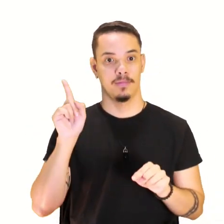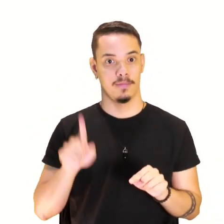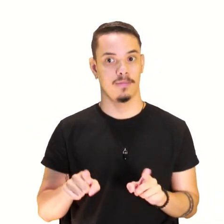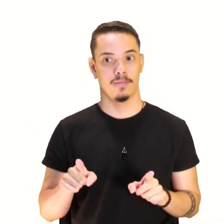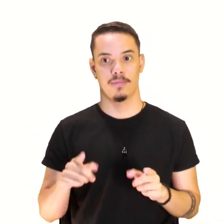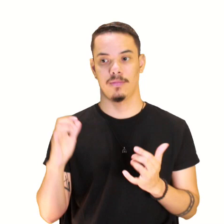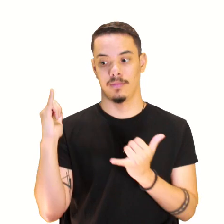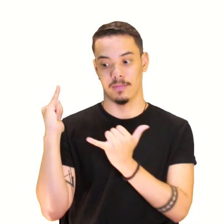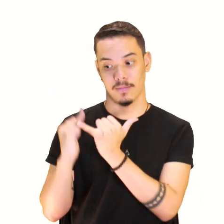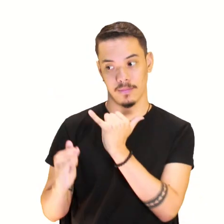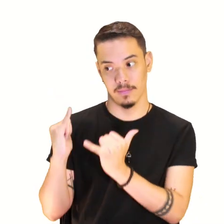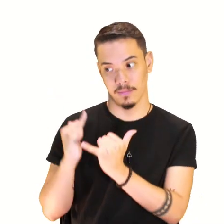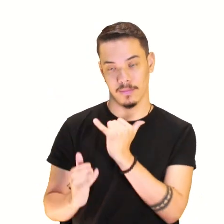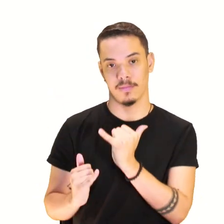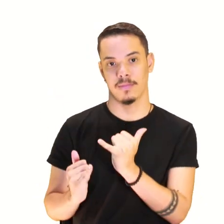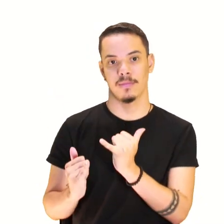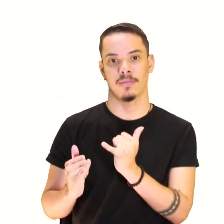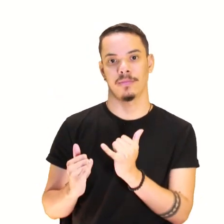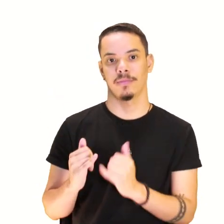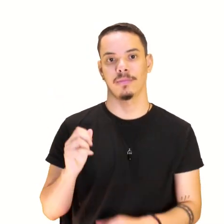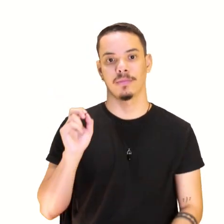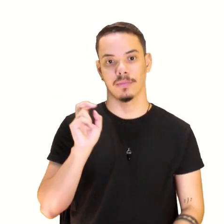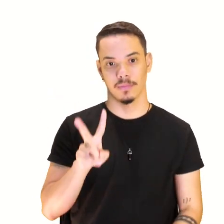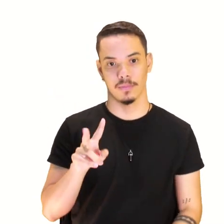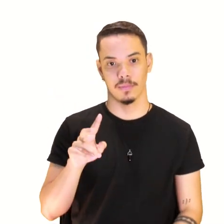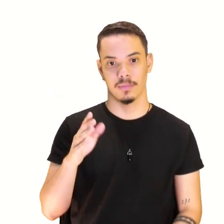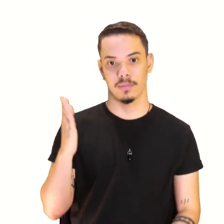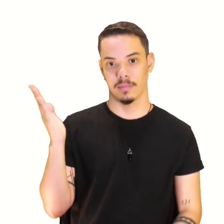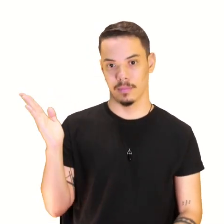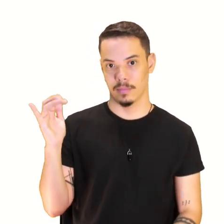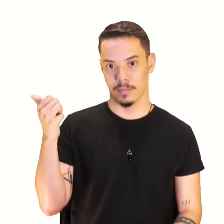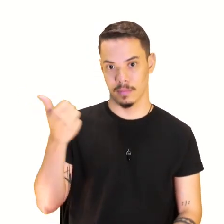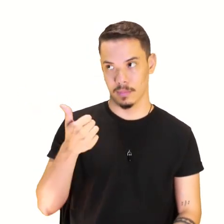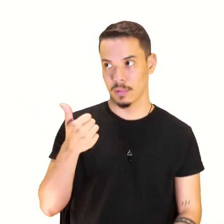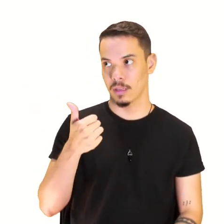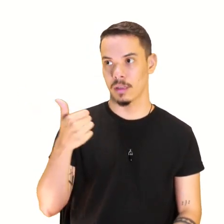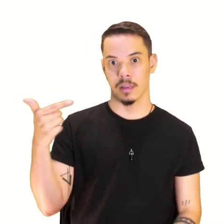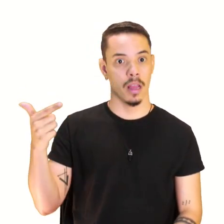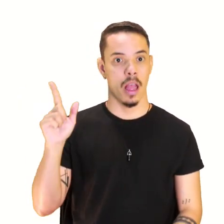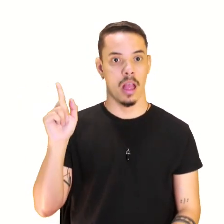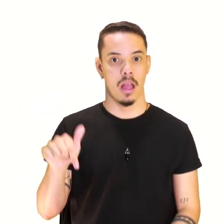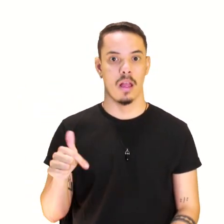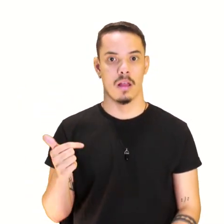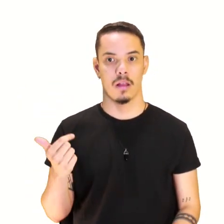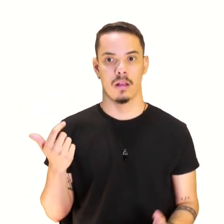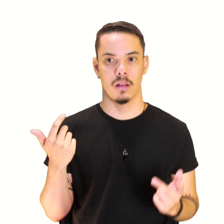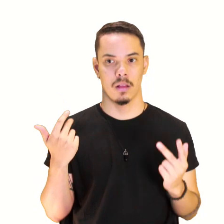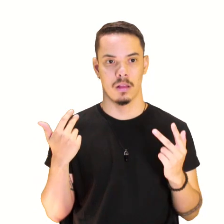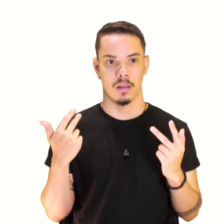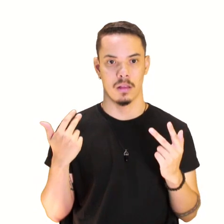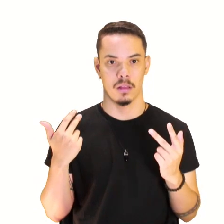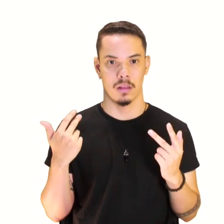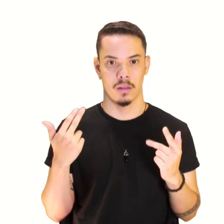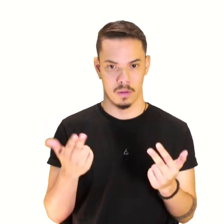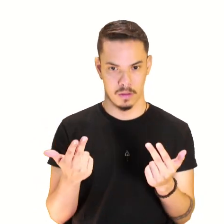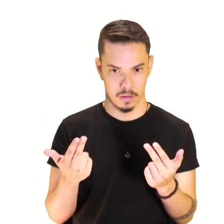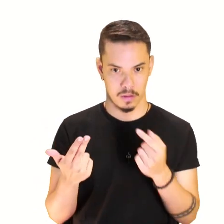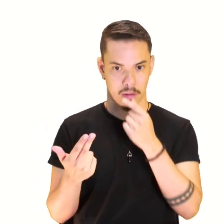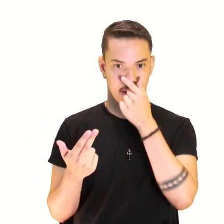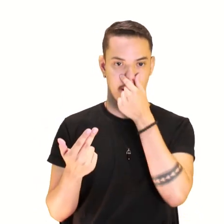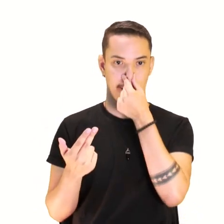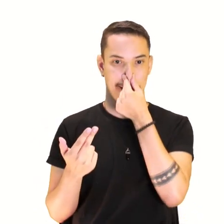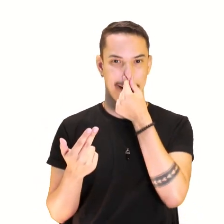semelhantes. São dois triângulos retângulos, têm ângulos iguais. Então, ele